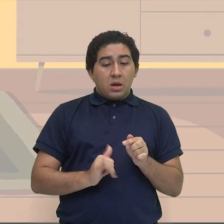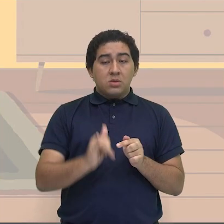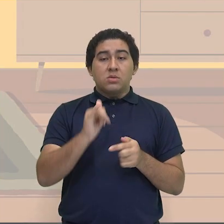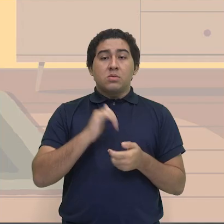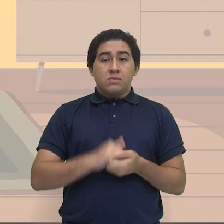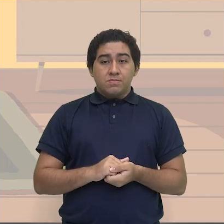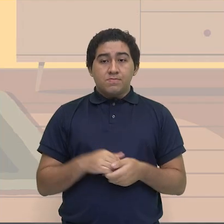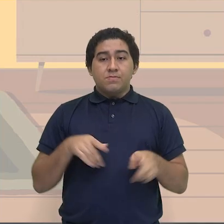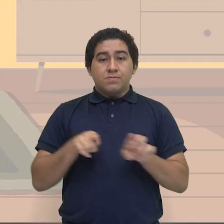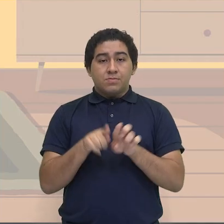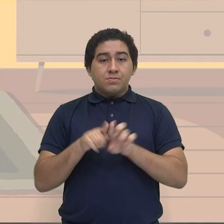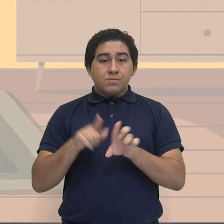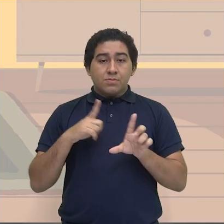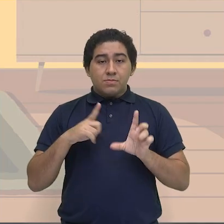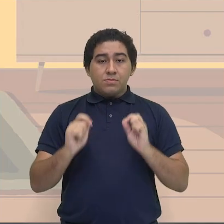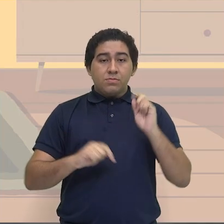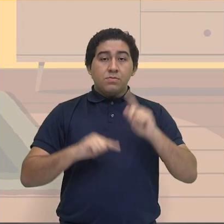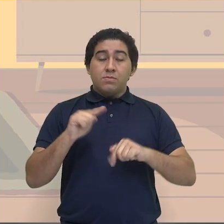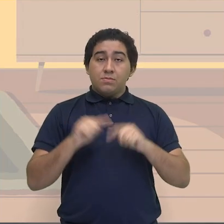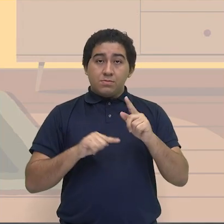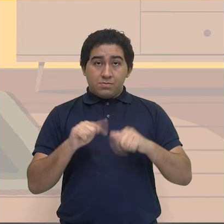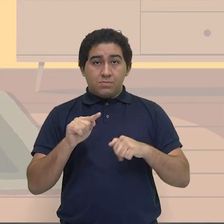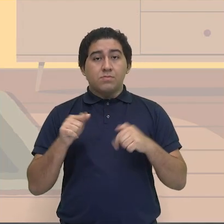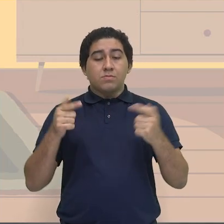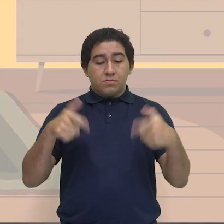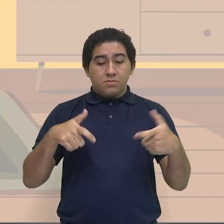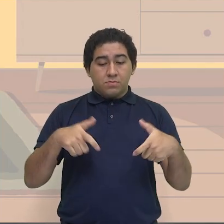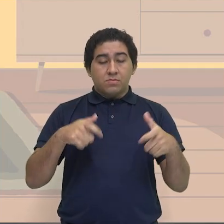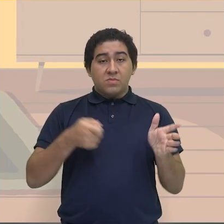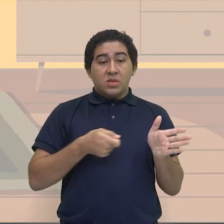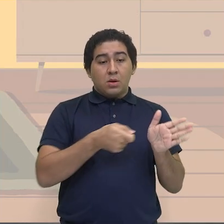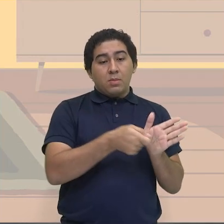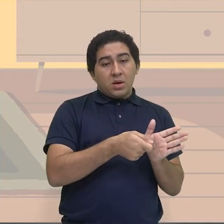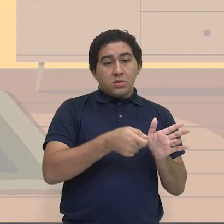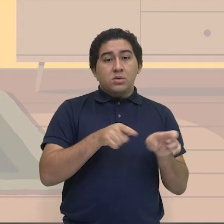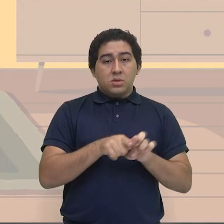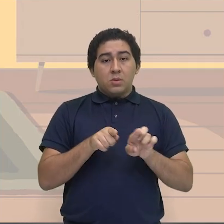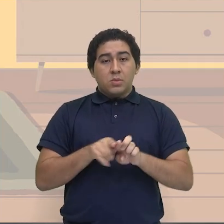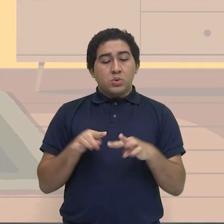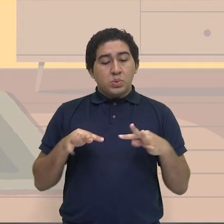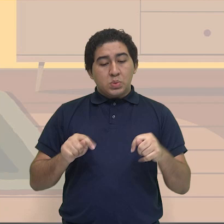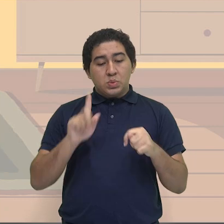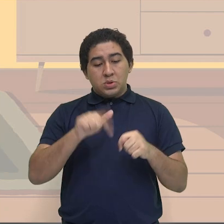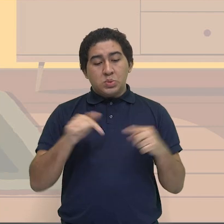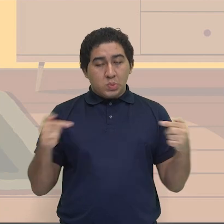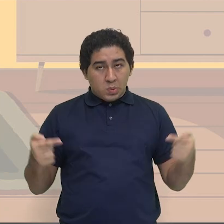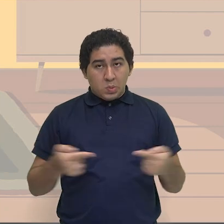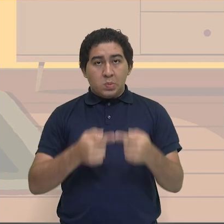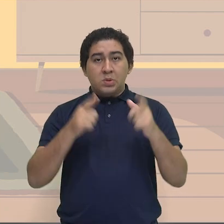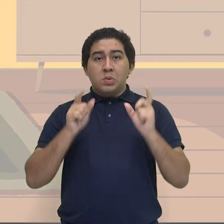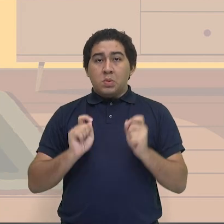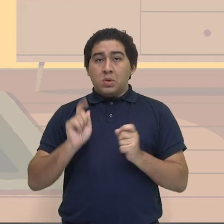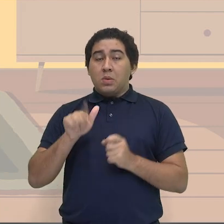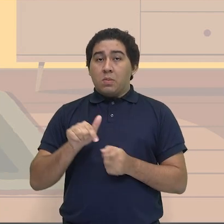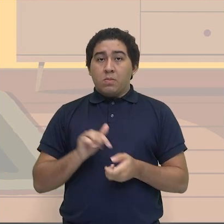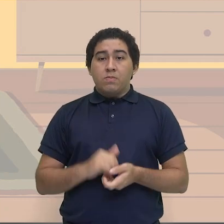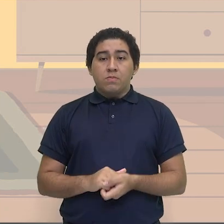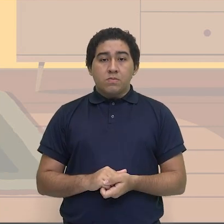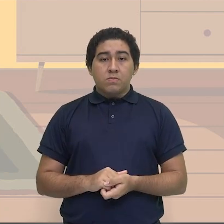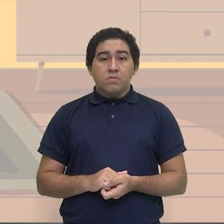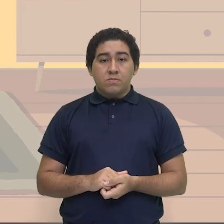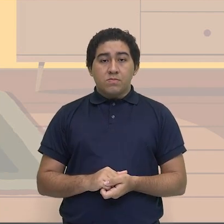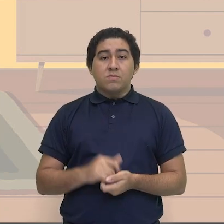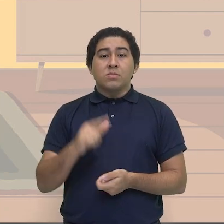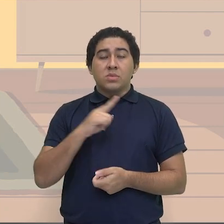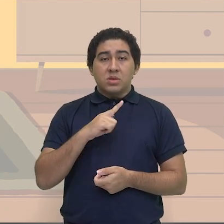temos aí aparelhos ligados nas tomadas. E tudo isso que a gente está falando aqui da eletrodinâmica tem aí também